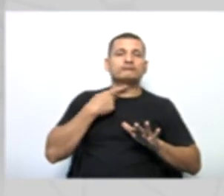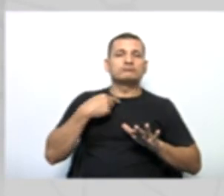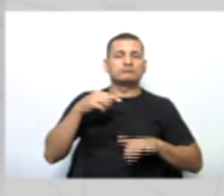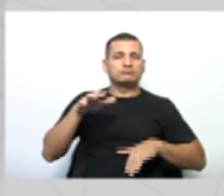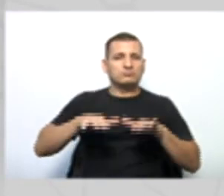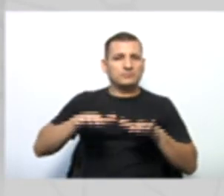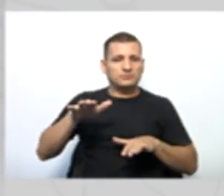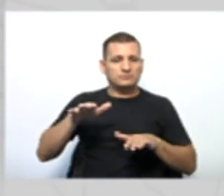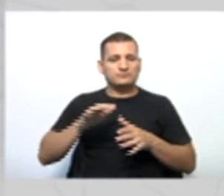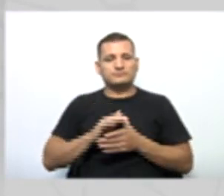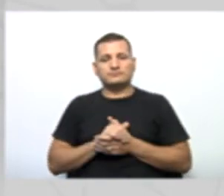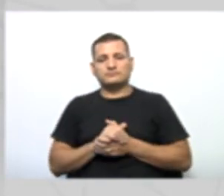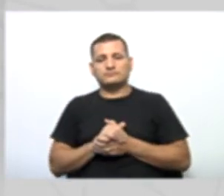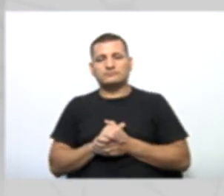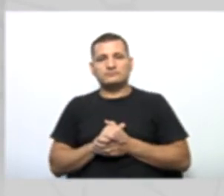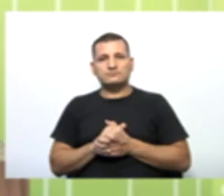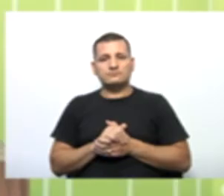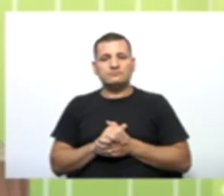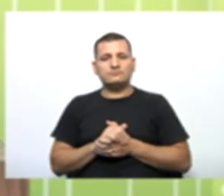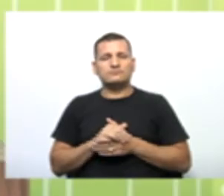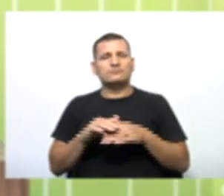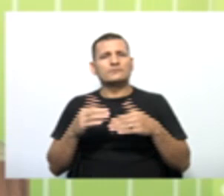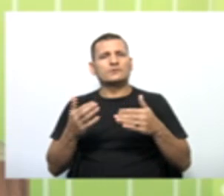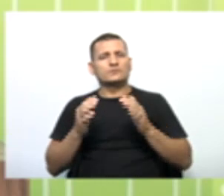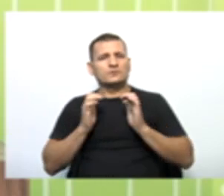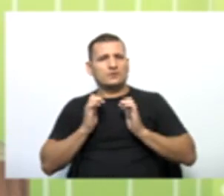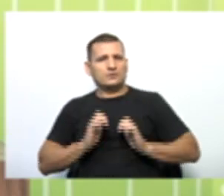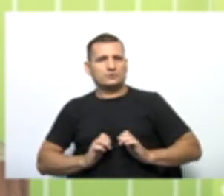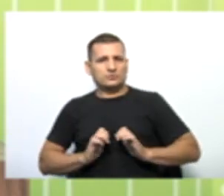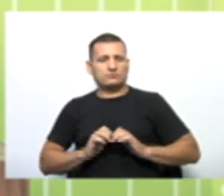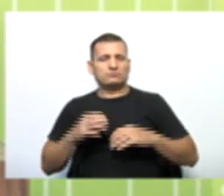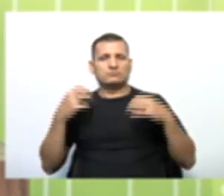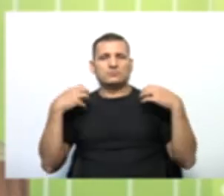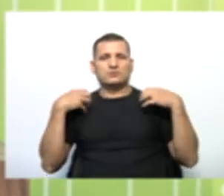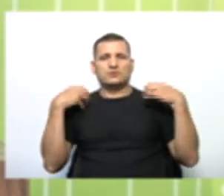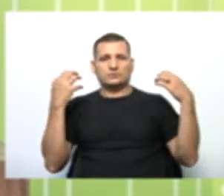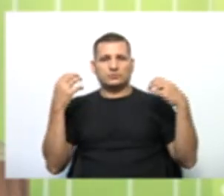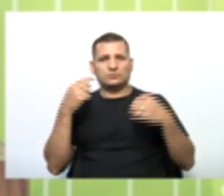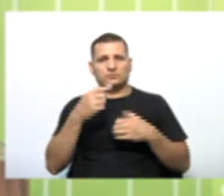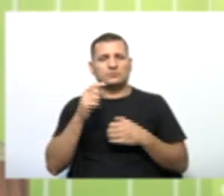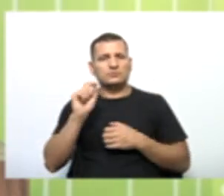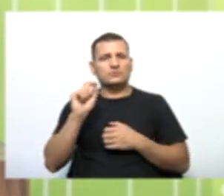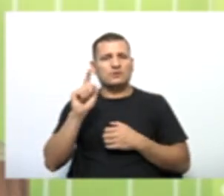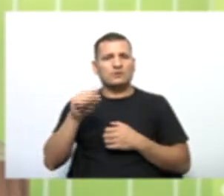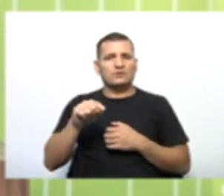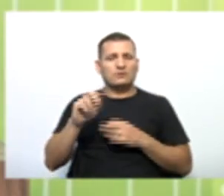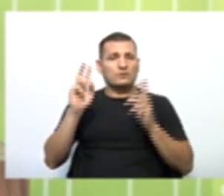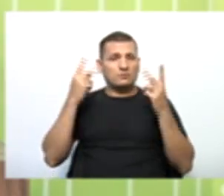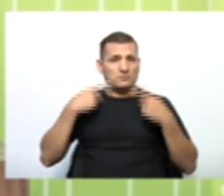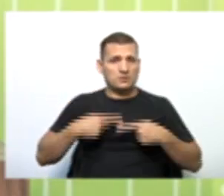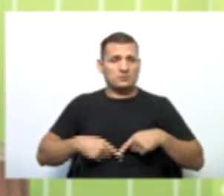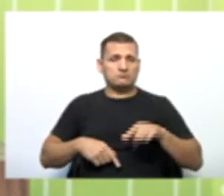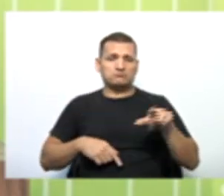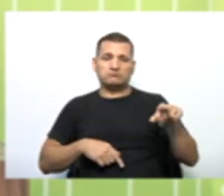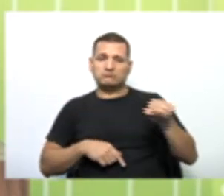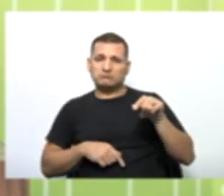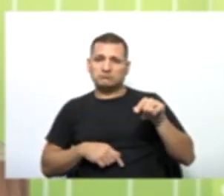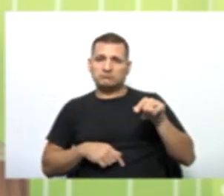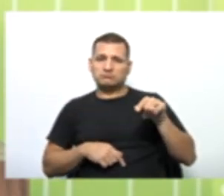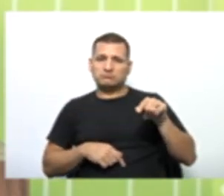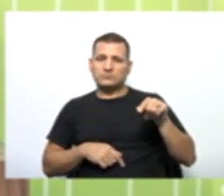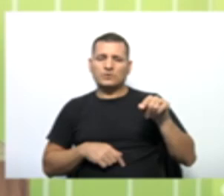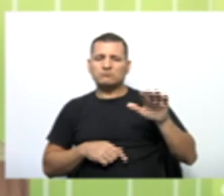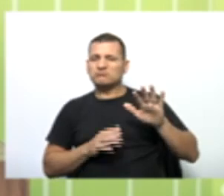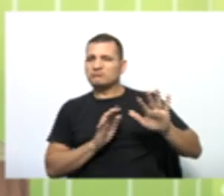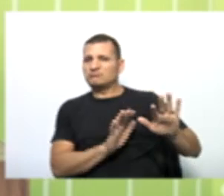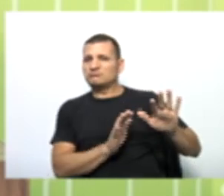vontade. Em outras palavras, o que é ético para Aristóteles é aquilo que o ser humano pode escolher ou não fazer. Aquilo